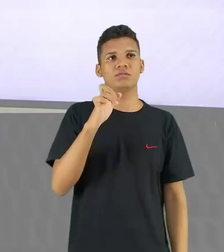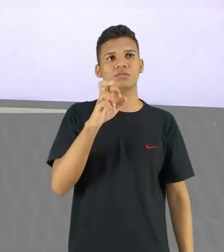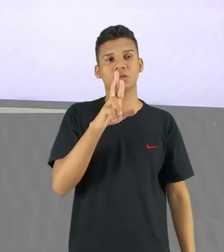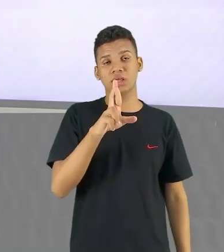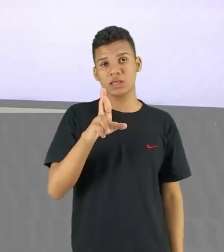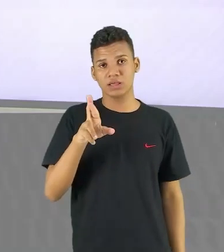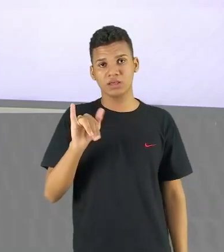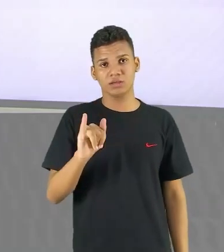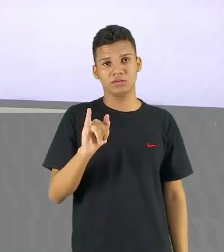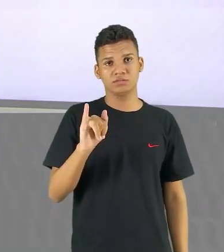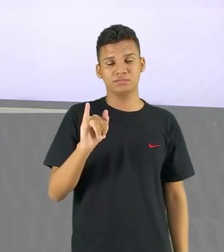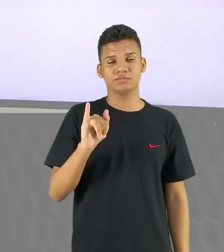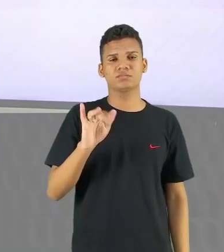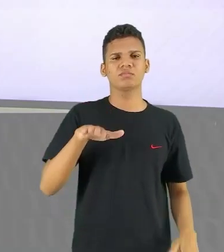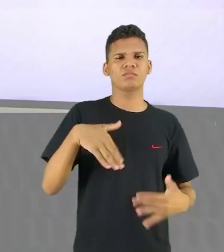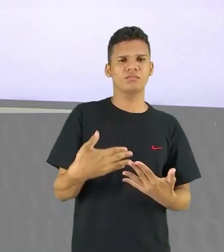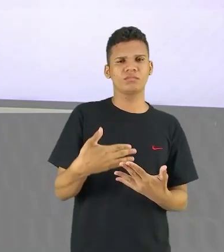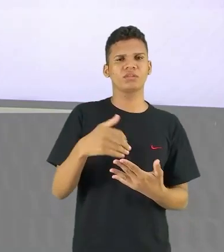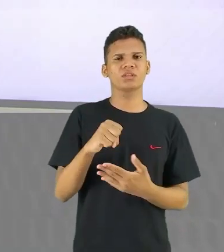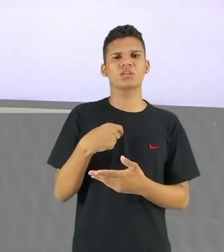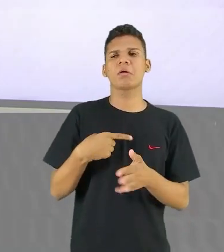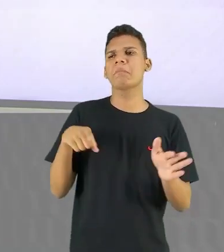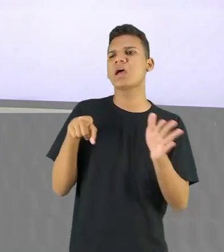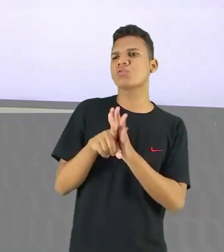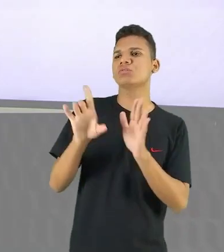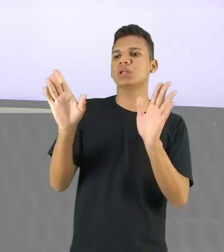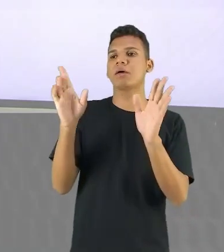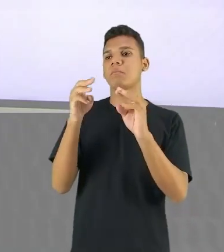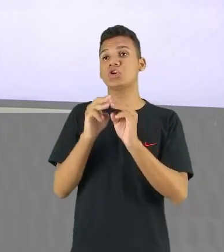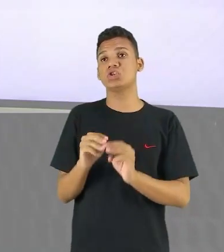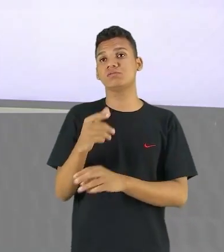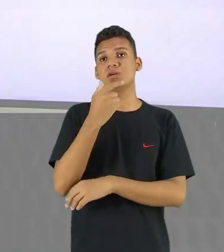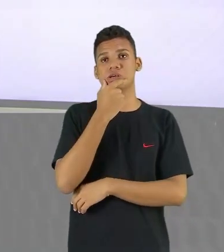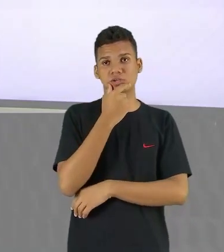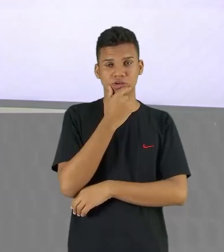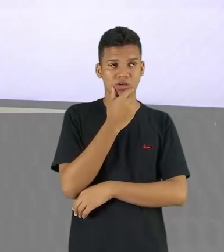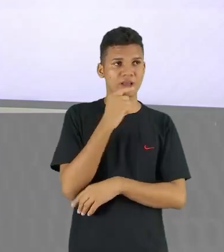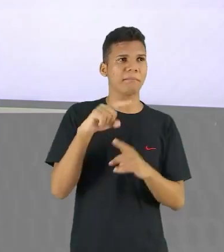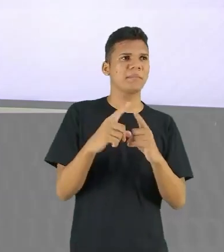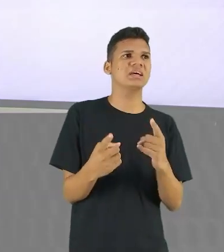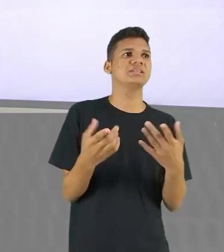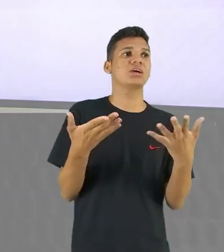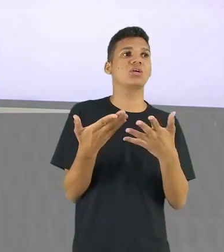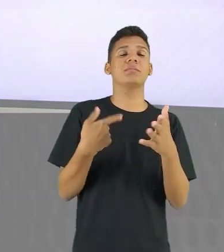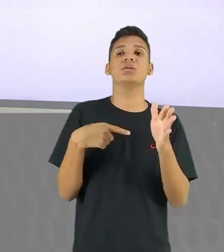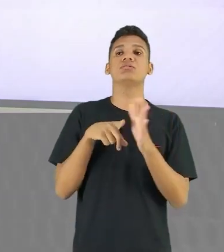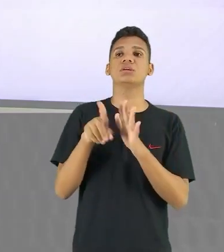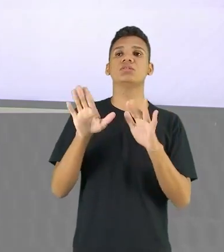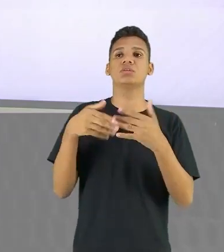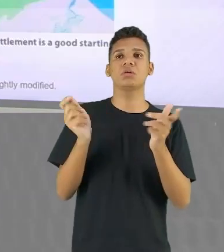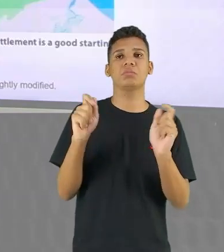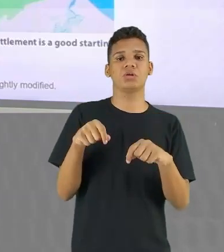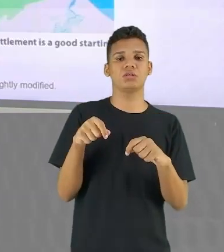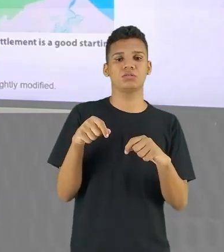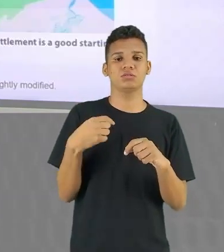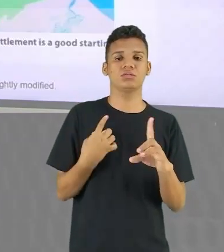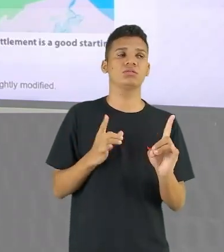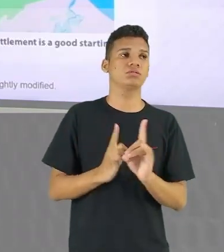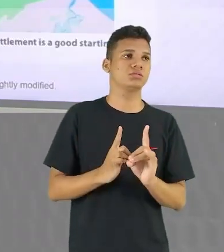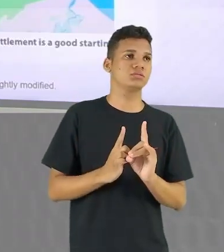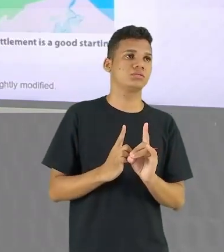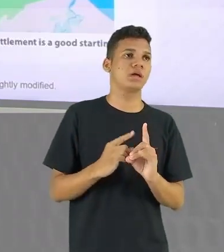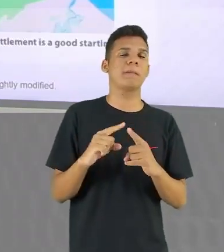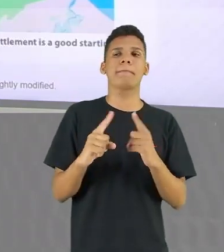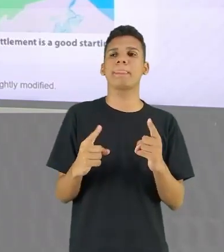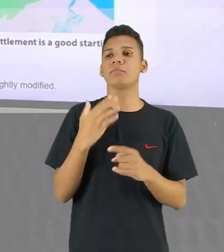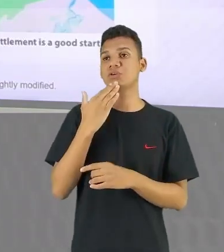parte. Então, basicamente, essa pergunta de inglês está pedindo para você se localizar no mapa. Ou pedindo